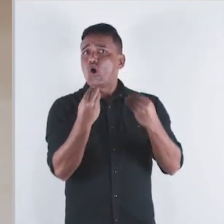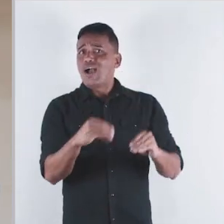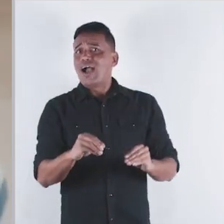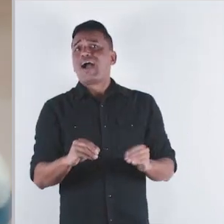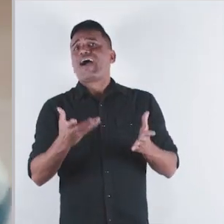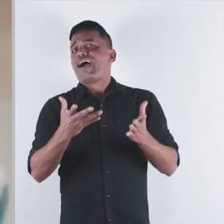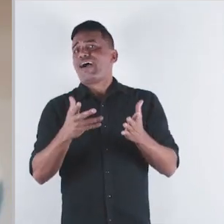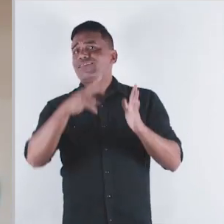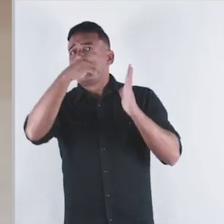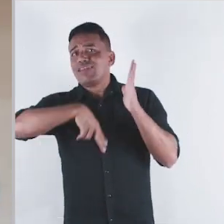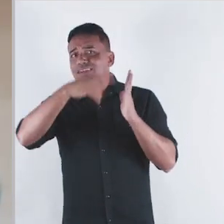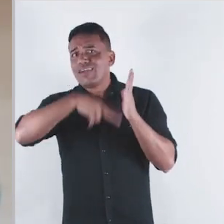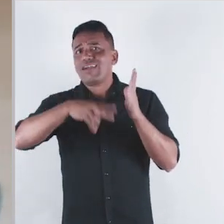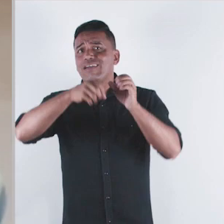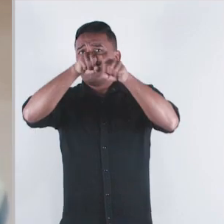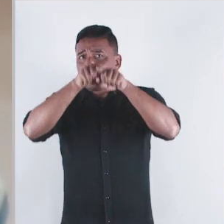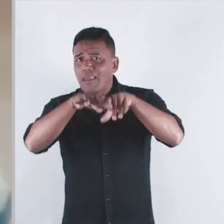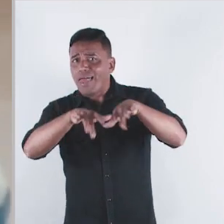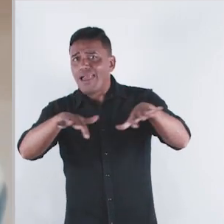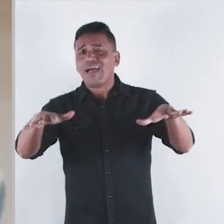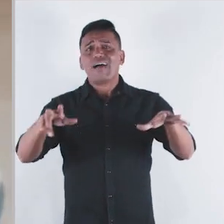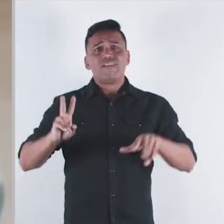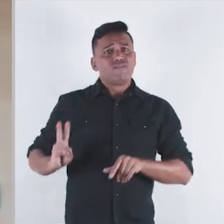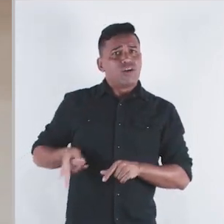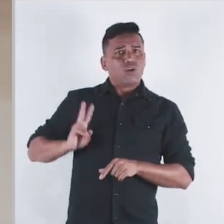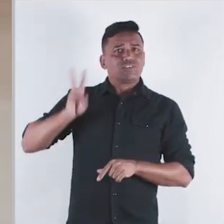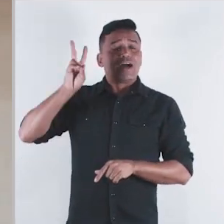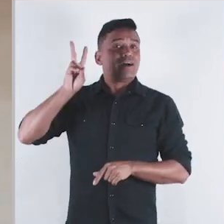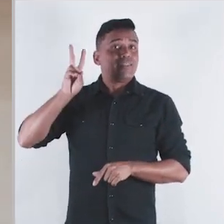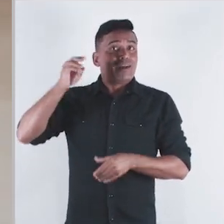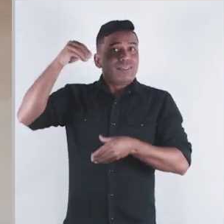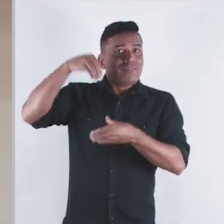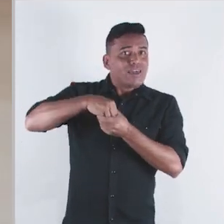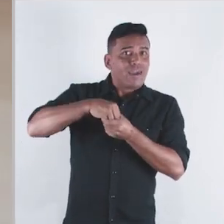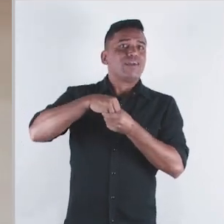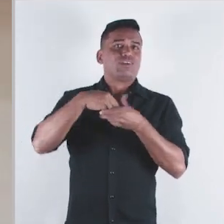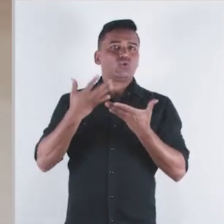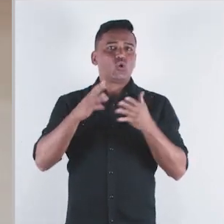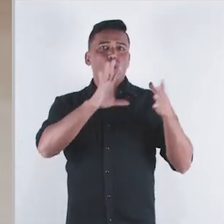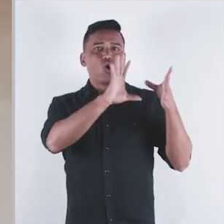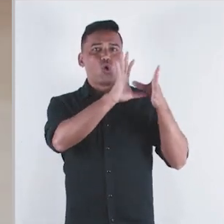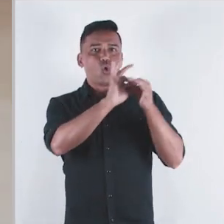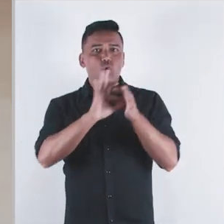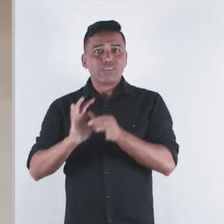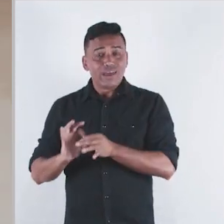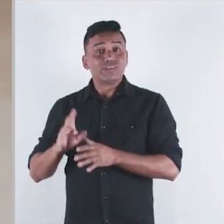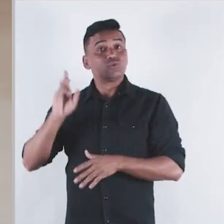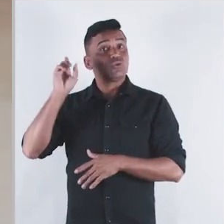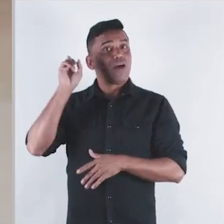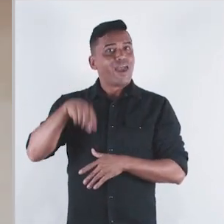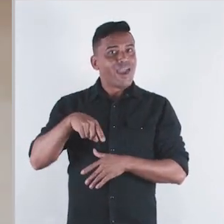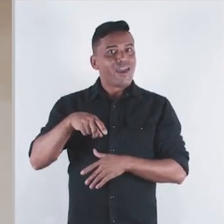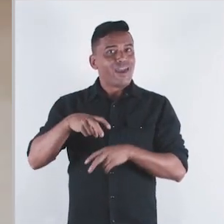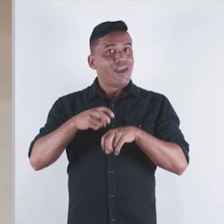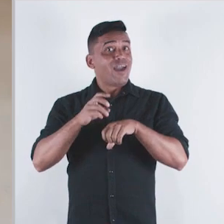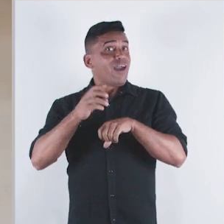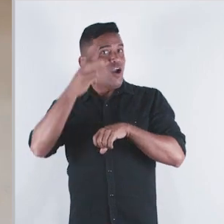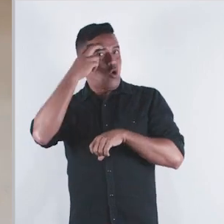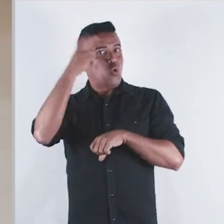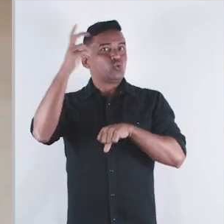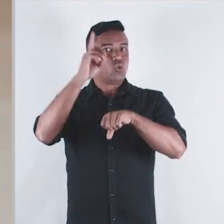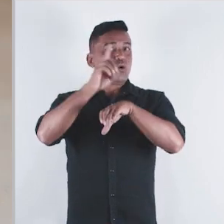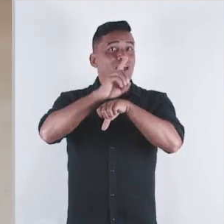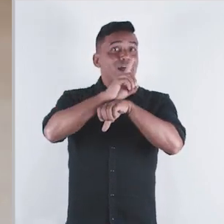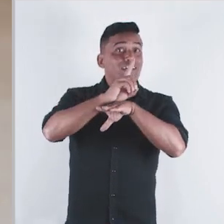está circulando, está sendo valorizada dentro desse contexto que é o contexto da cultura digital. Então